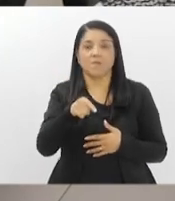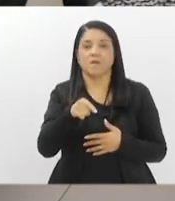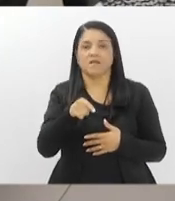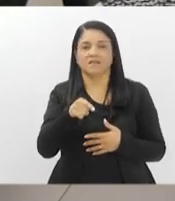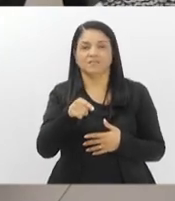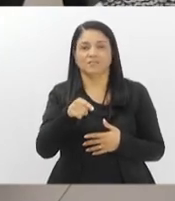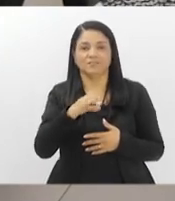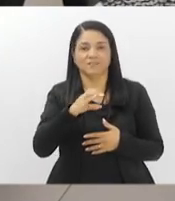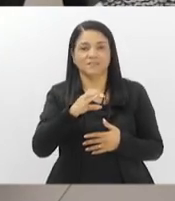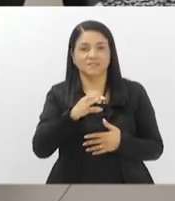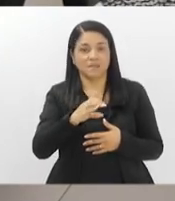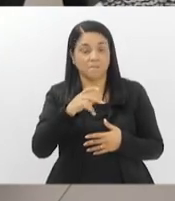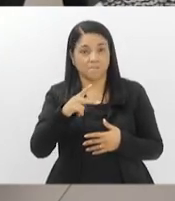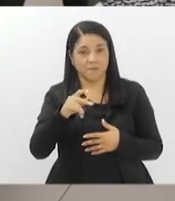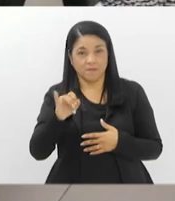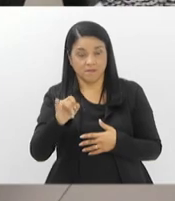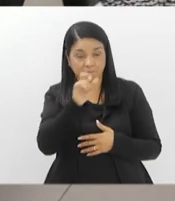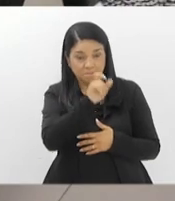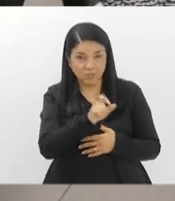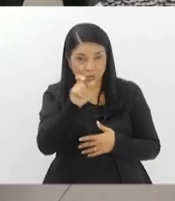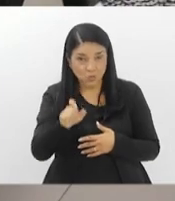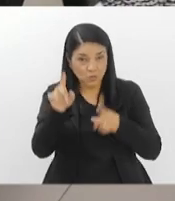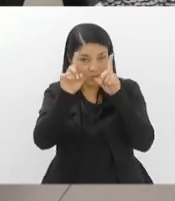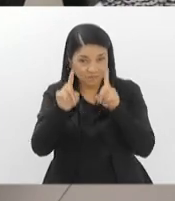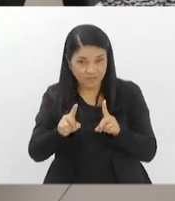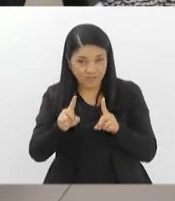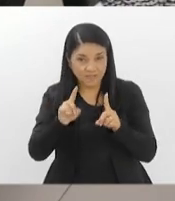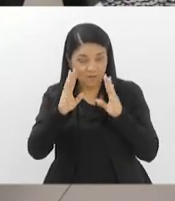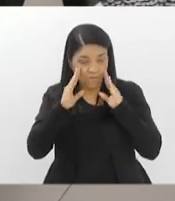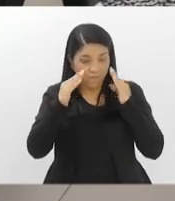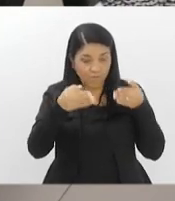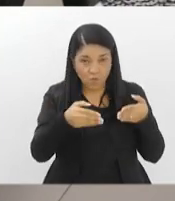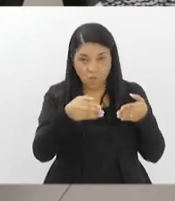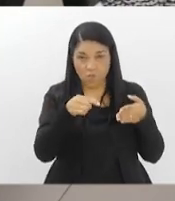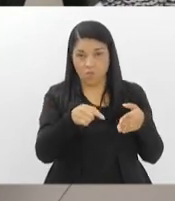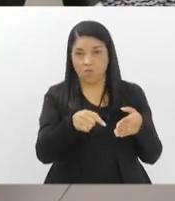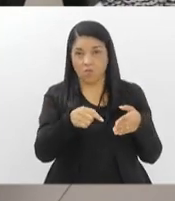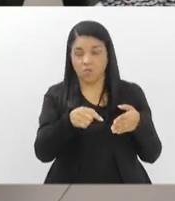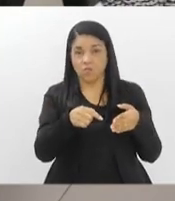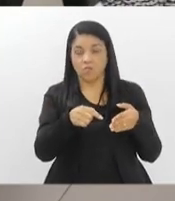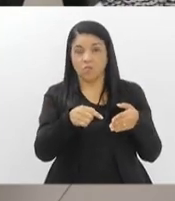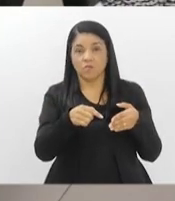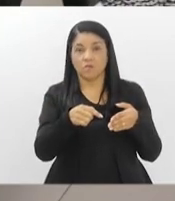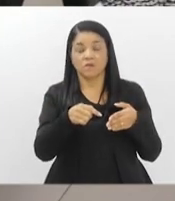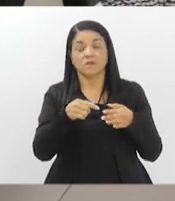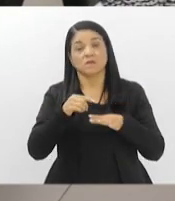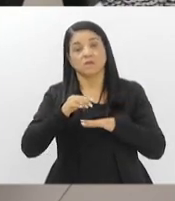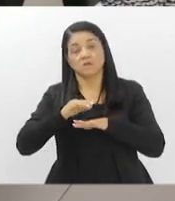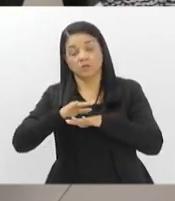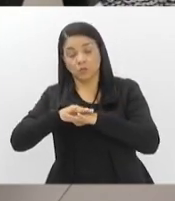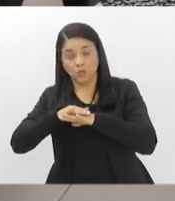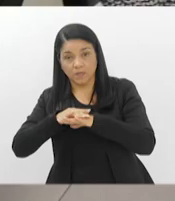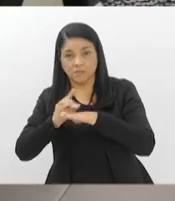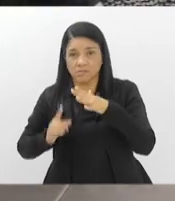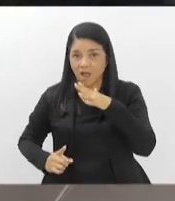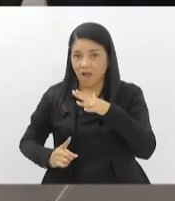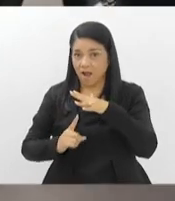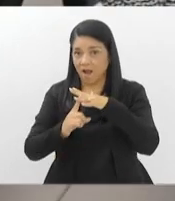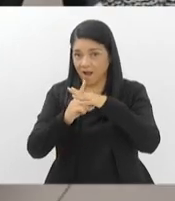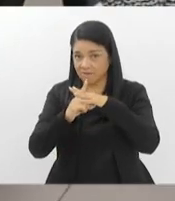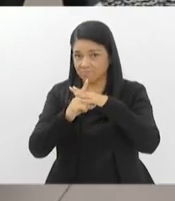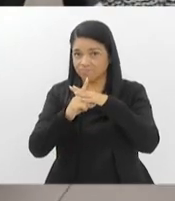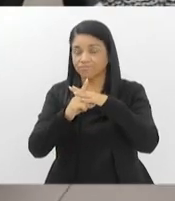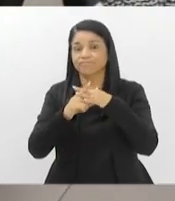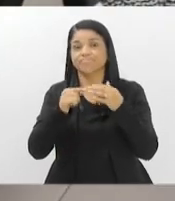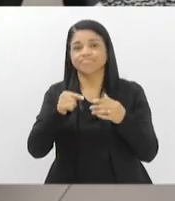o problema de pessoas eh com deficiência e pessoas com doenças raras a gente fica eh